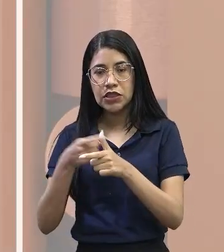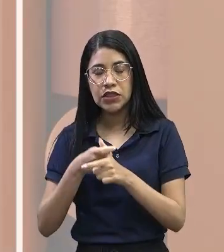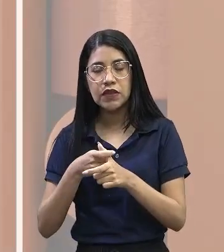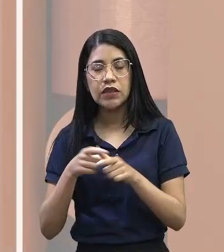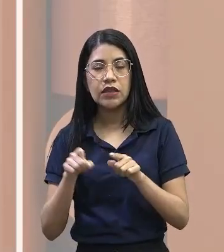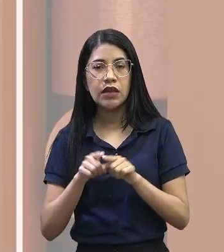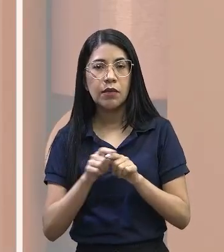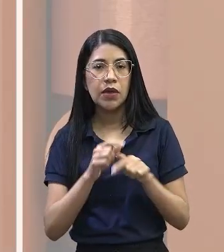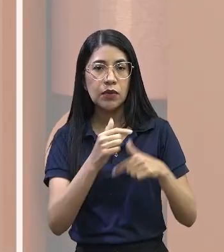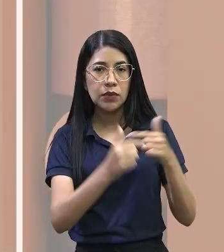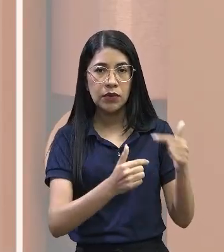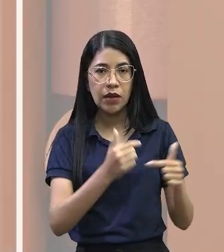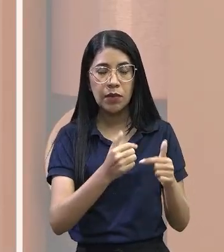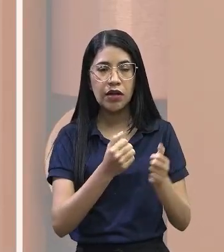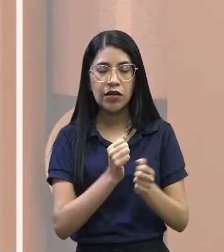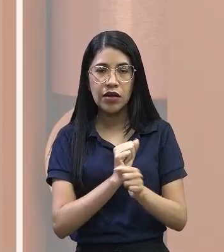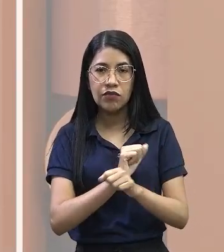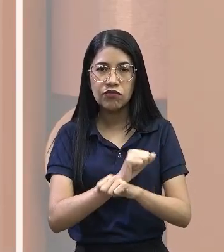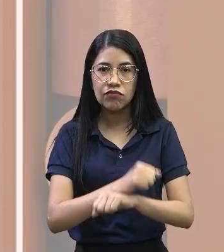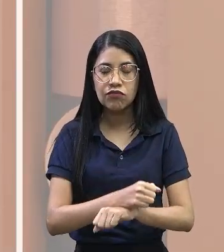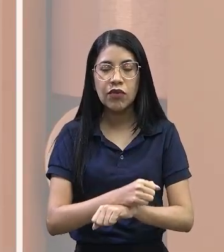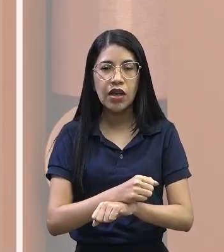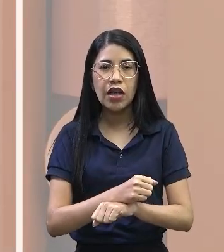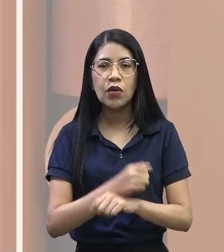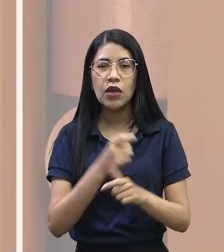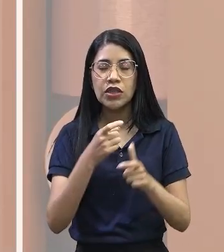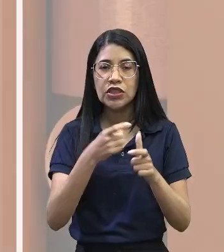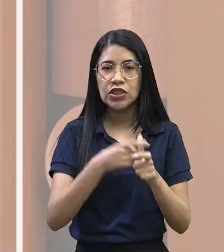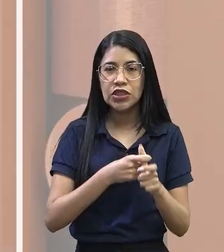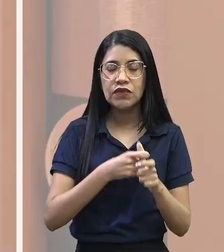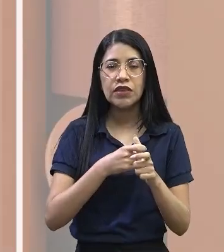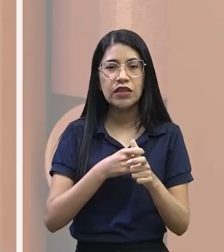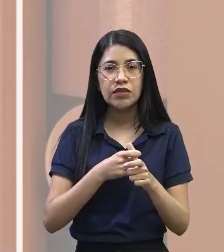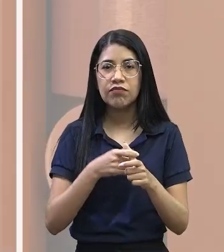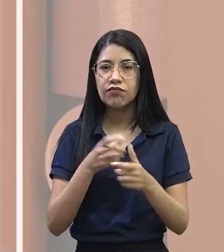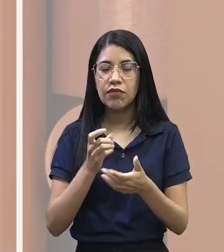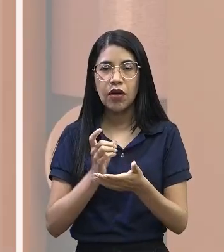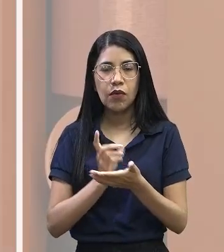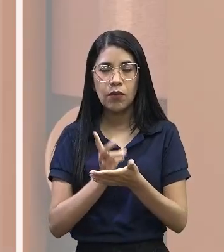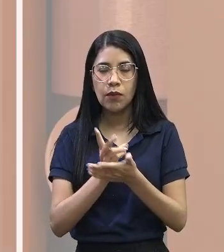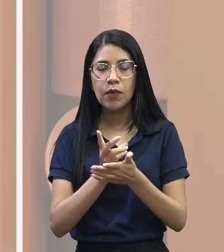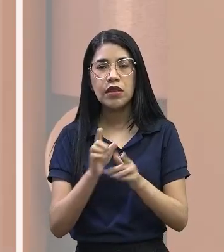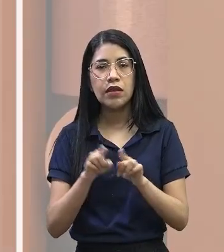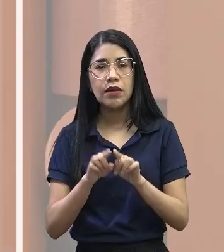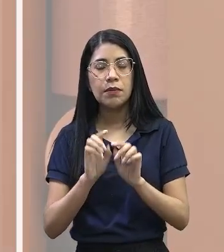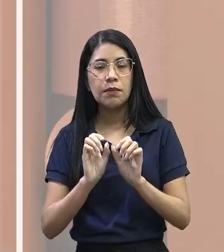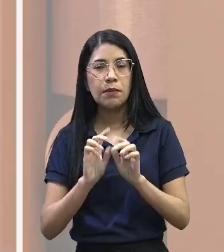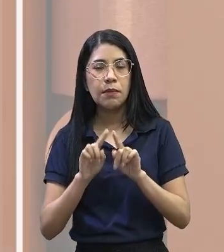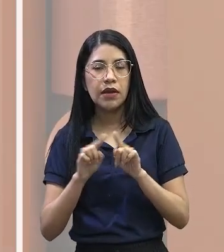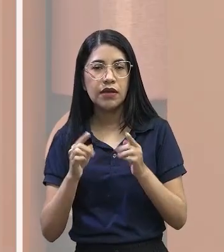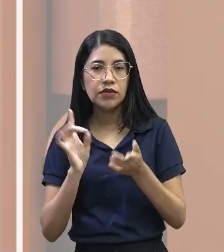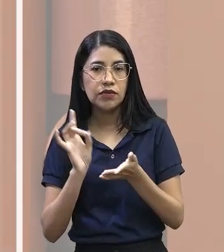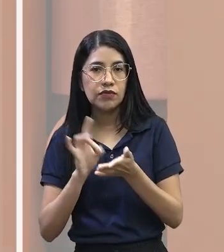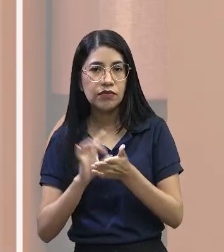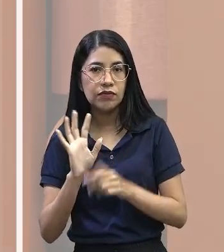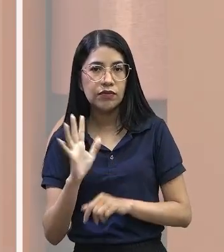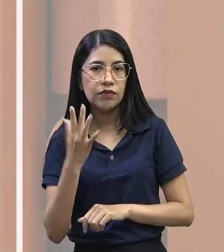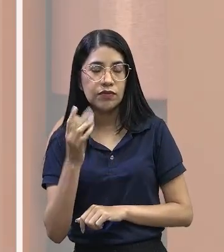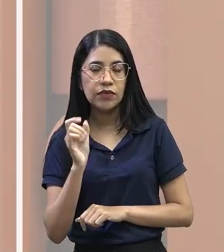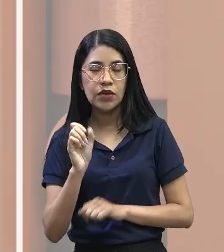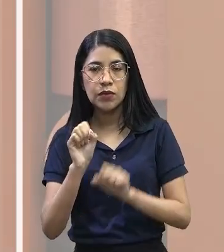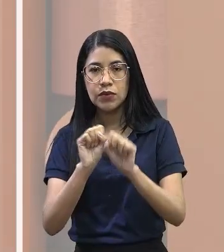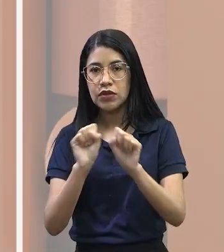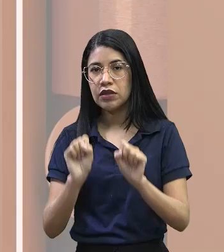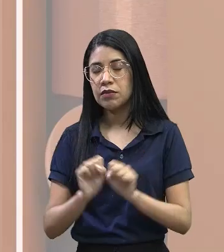o seringueiro ficava preso nessas suas dívidas, mas o que acontecia de fato, o que era de fato esse